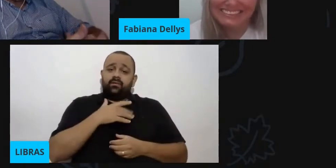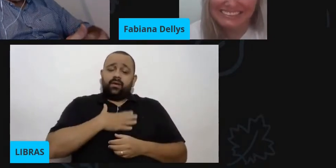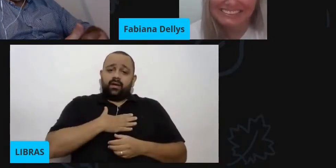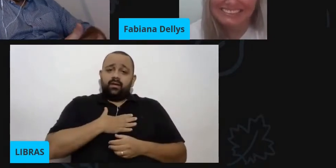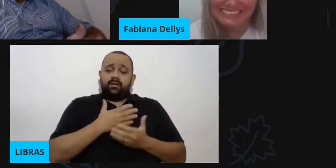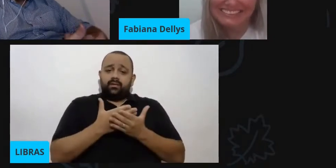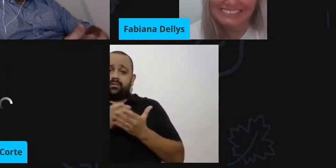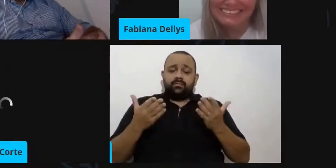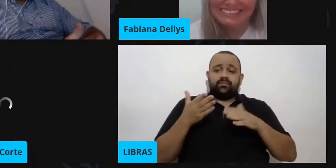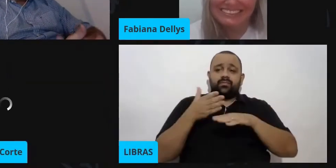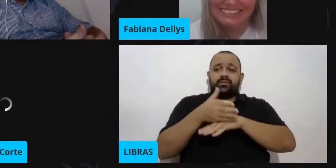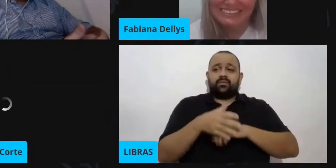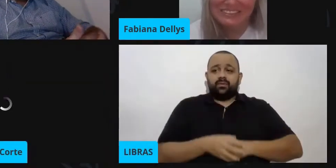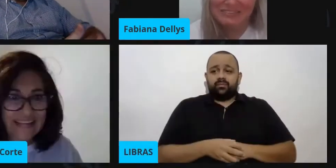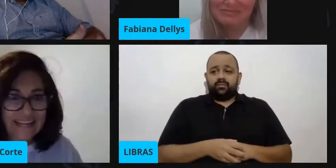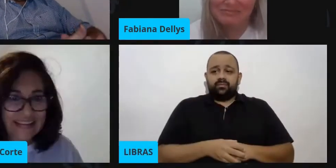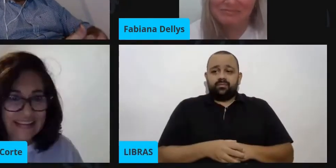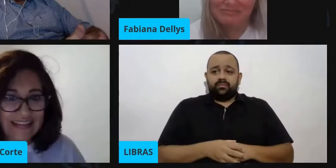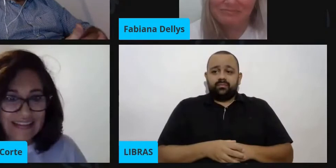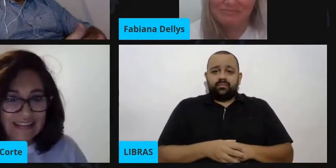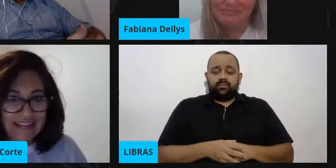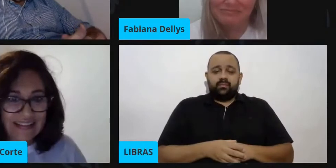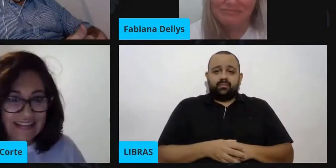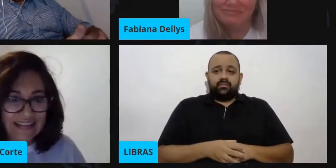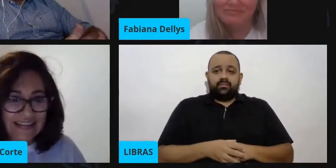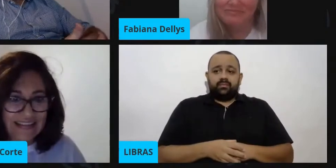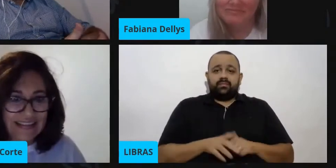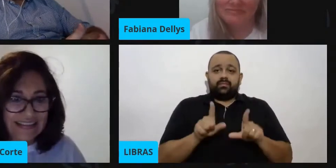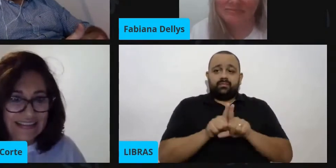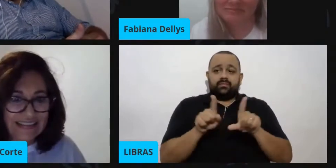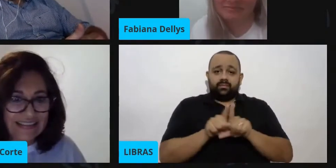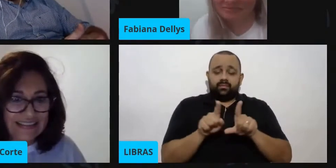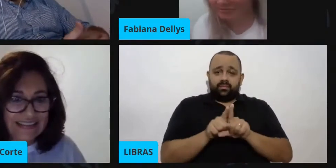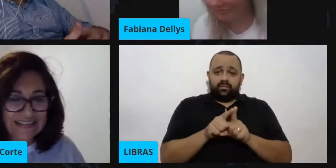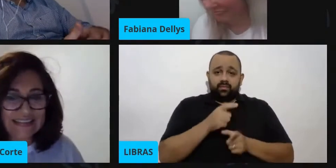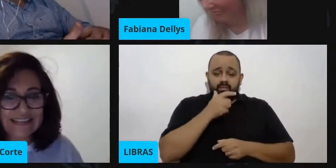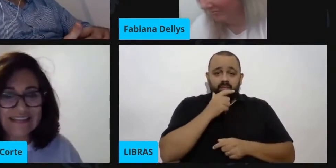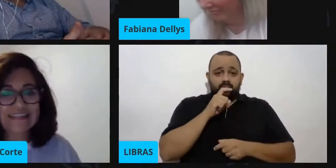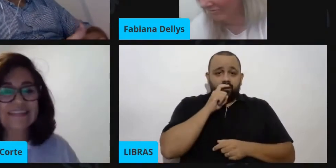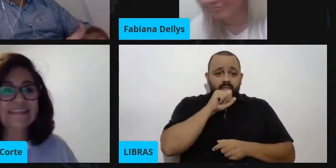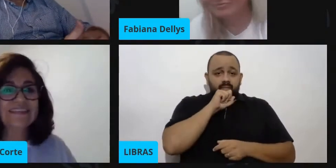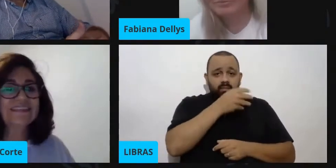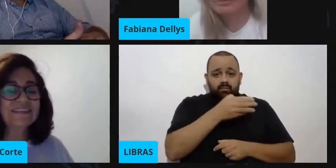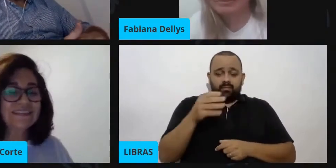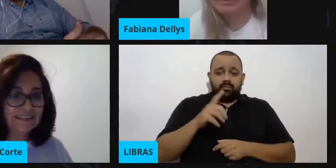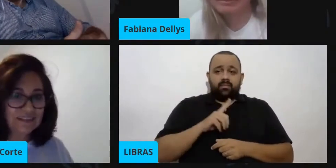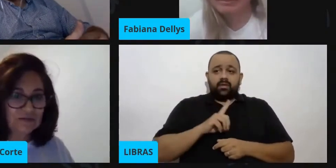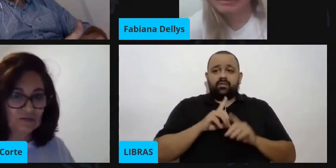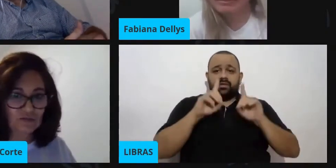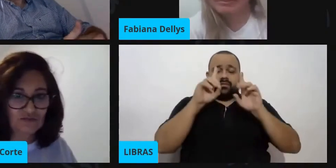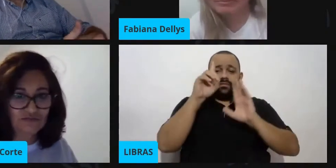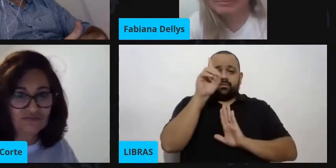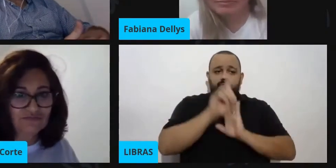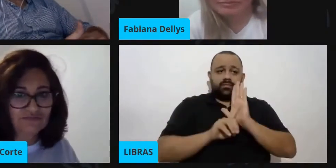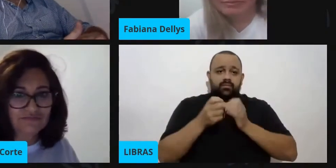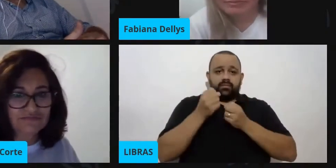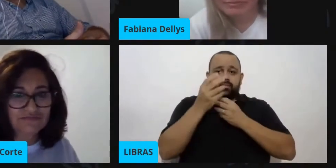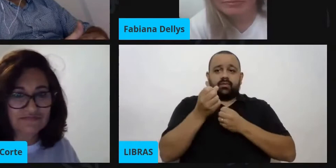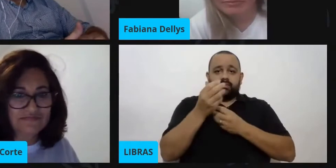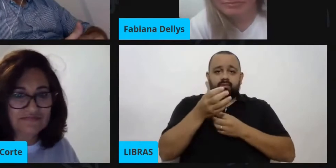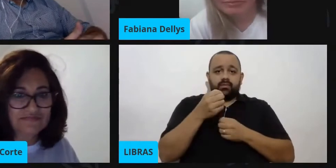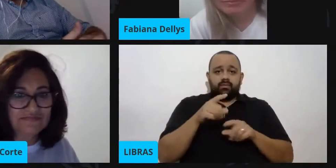participar. Eu acho que os pais têm direito à informação, né? Eu acho que esse é